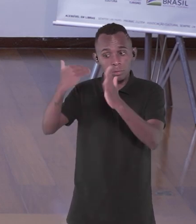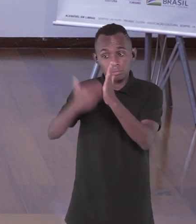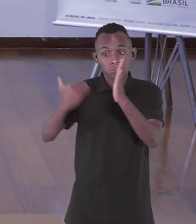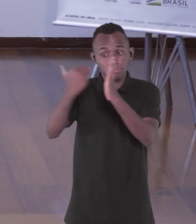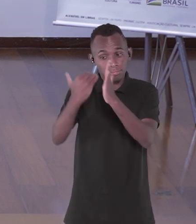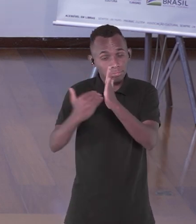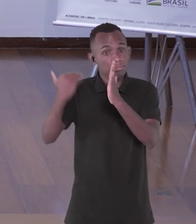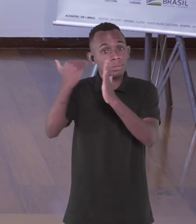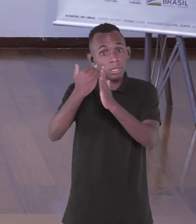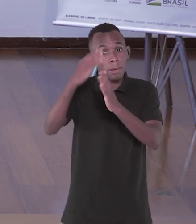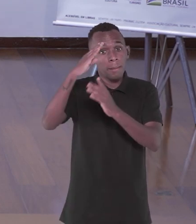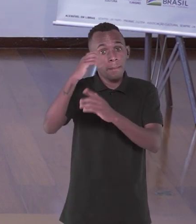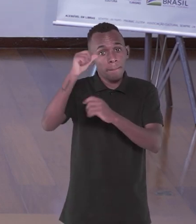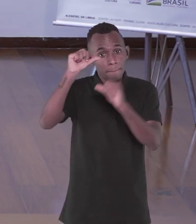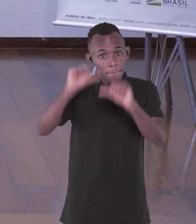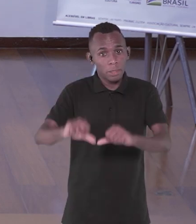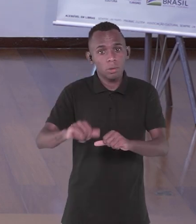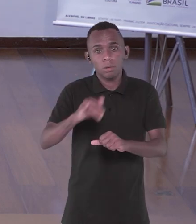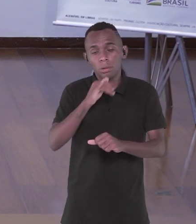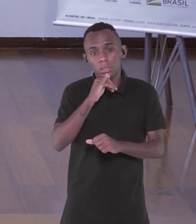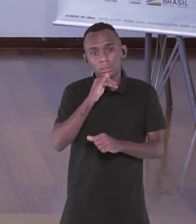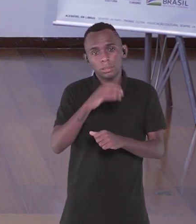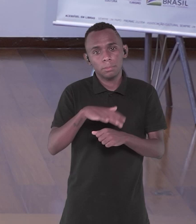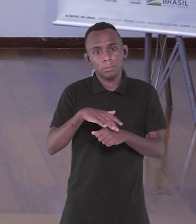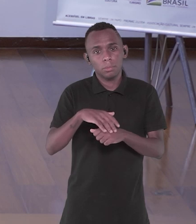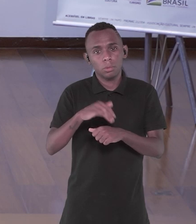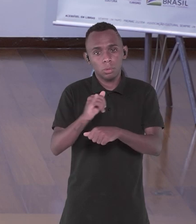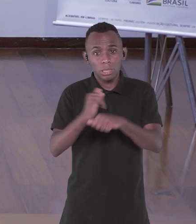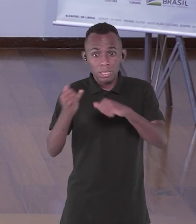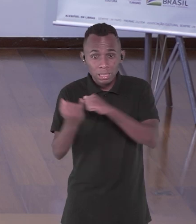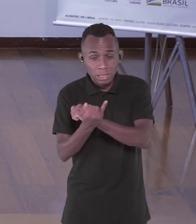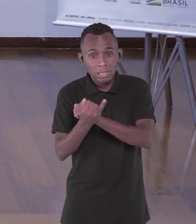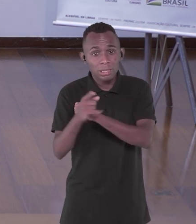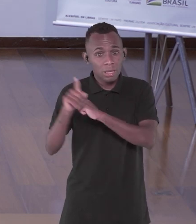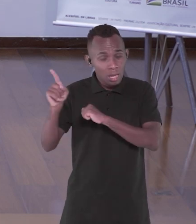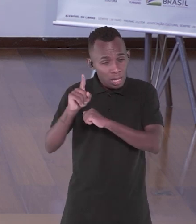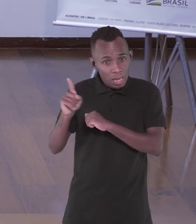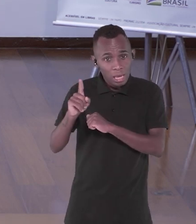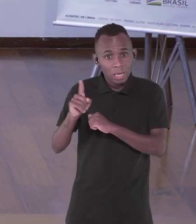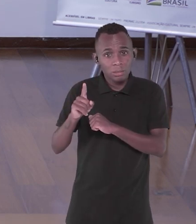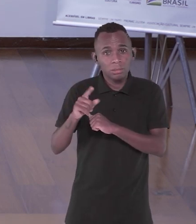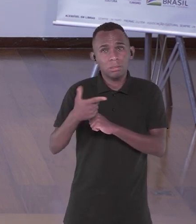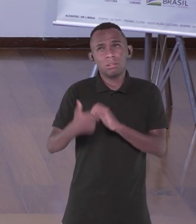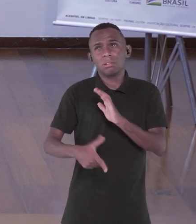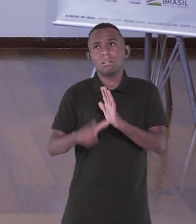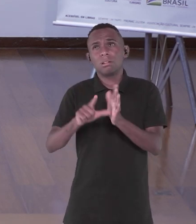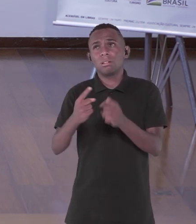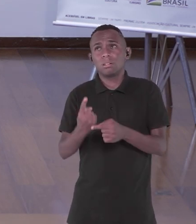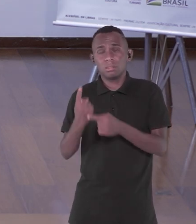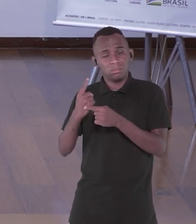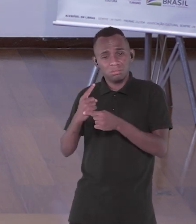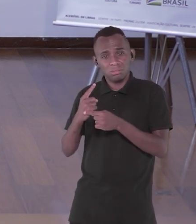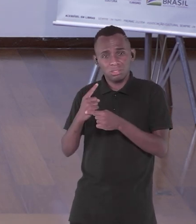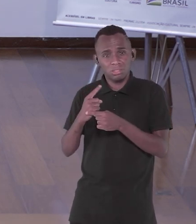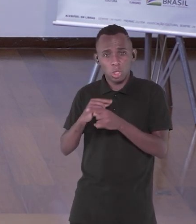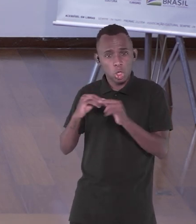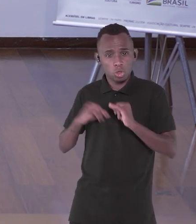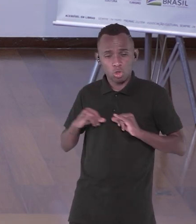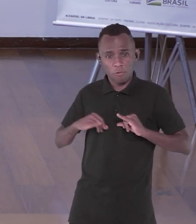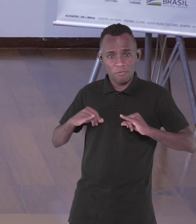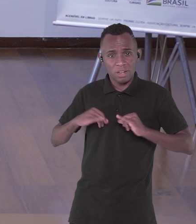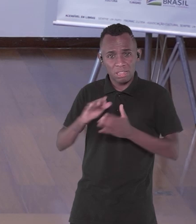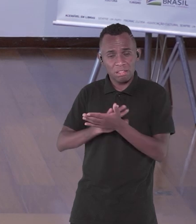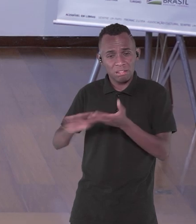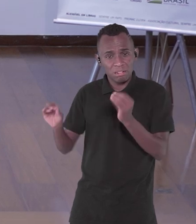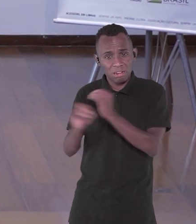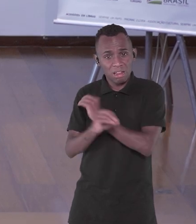Vai pior agora, por exemplo, a ilha de Moçambique, lá do Agualusa, que não sofria tantas